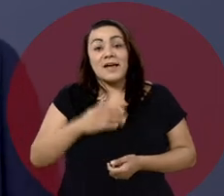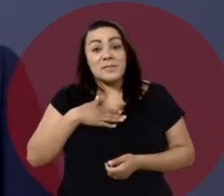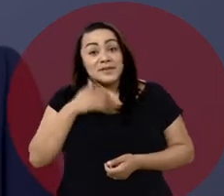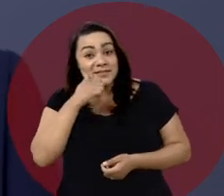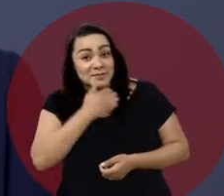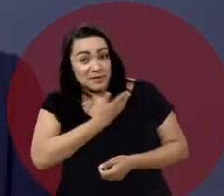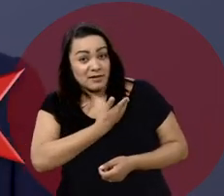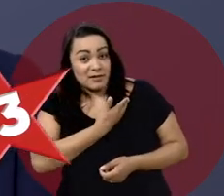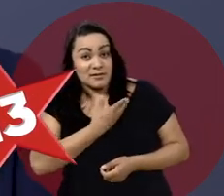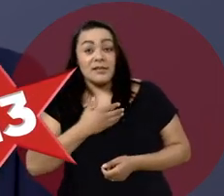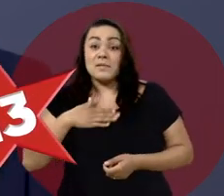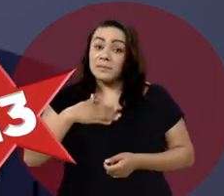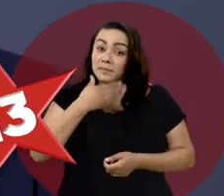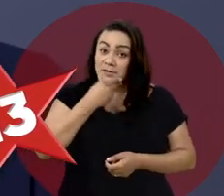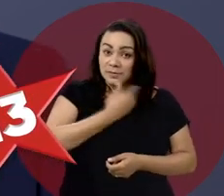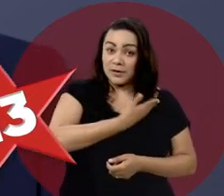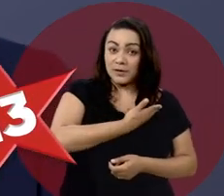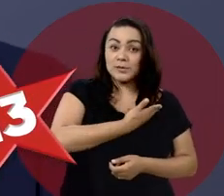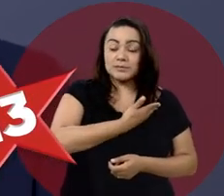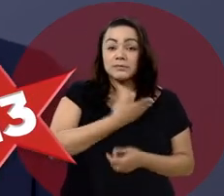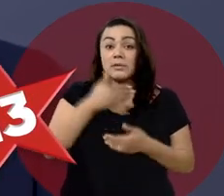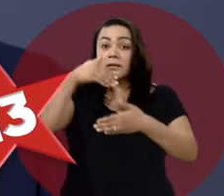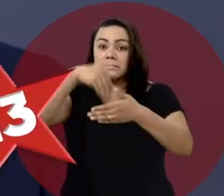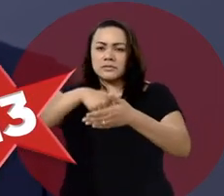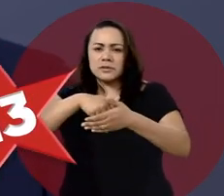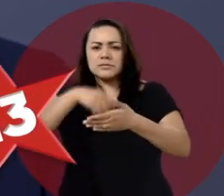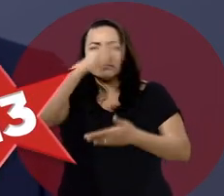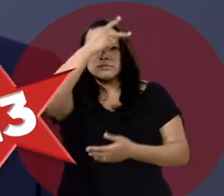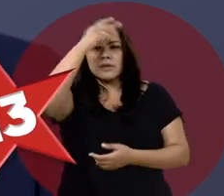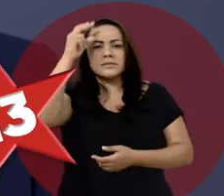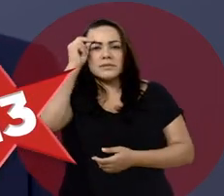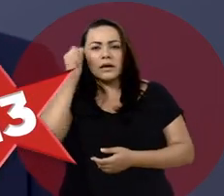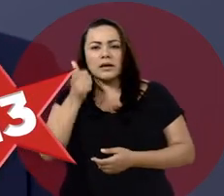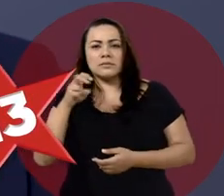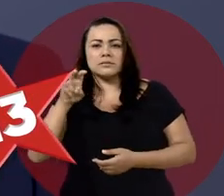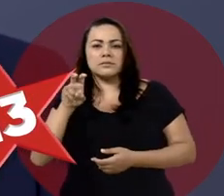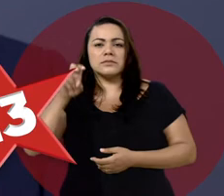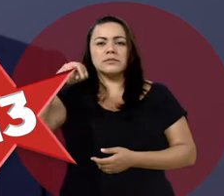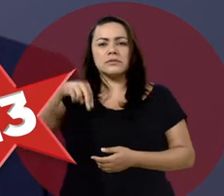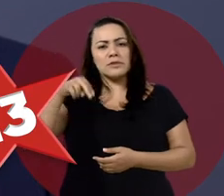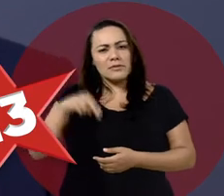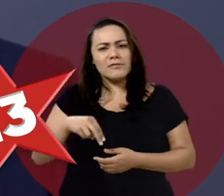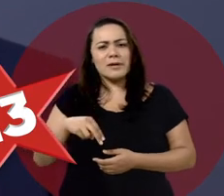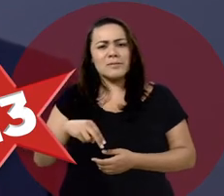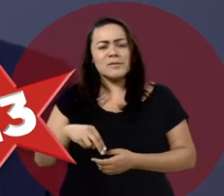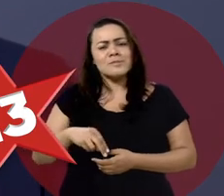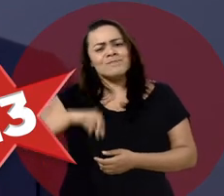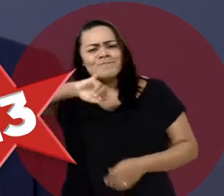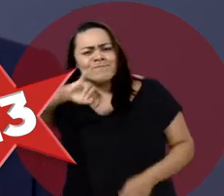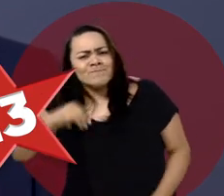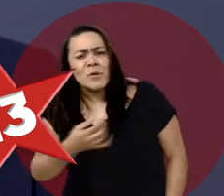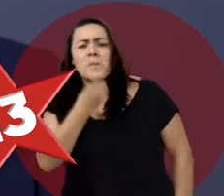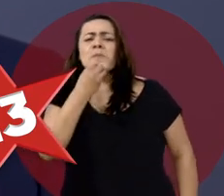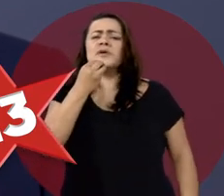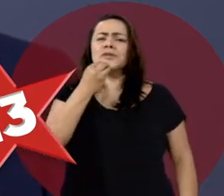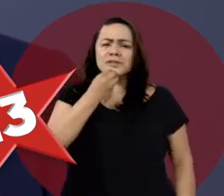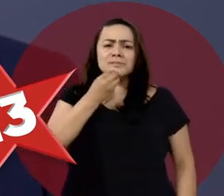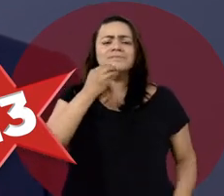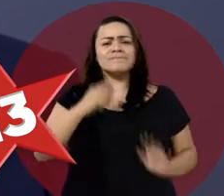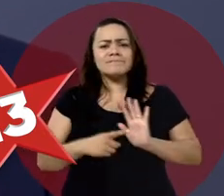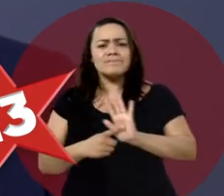as minhas amigas e meus amigos assim que fosse municipais de Quinze de Novembro São uma extraordinária oportunidade